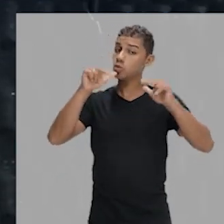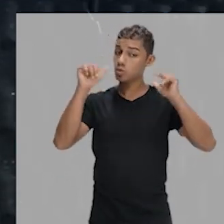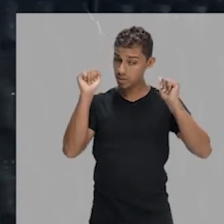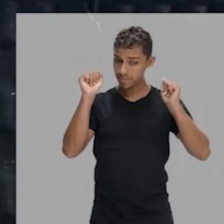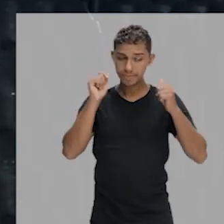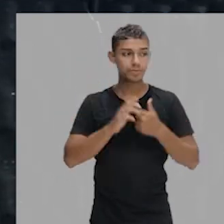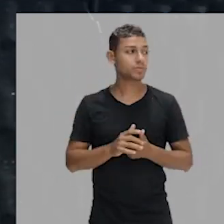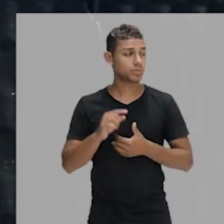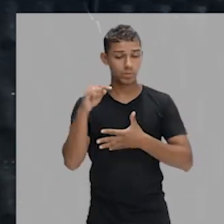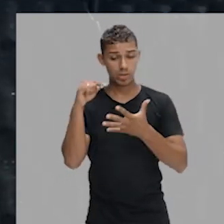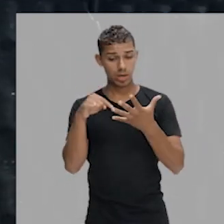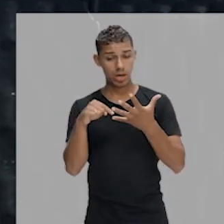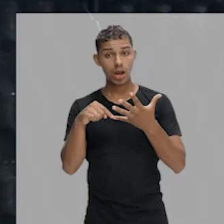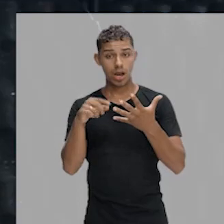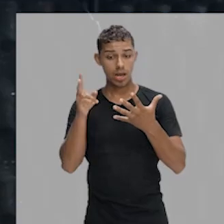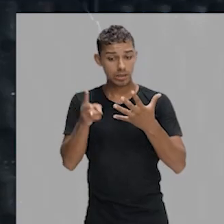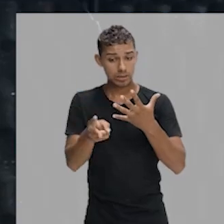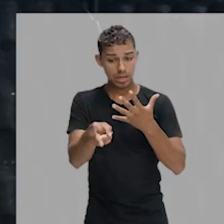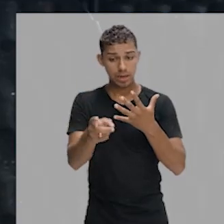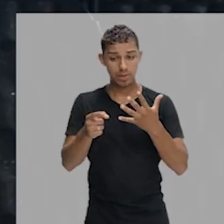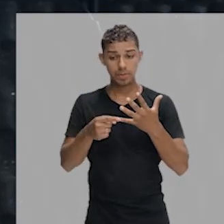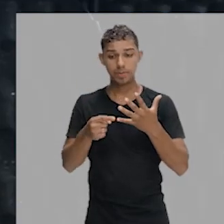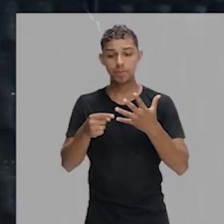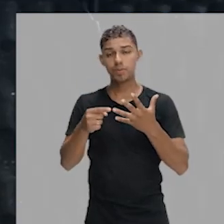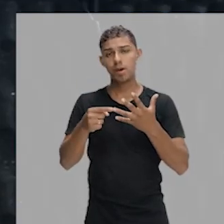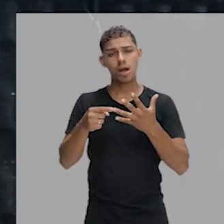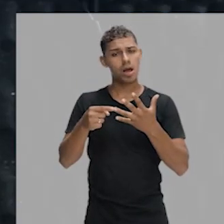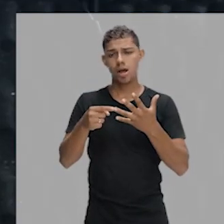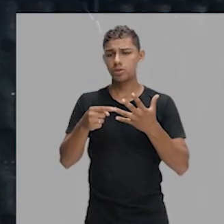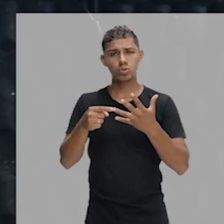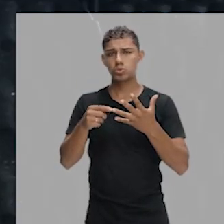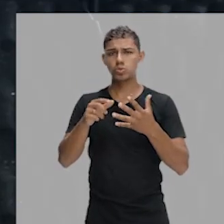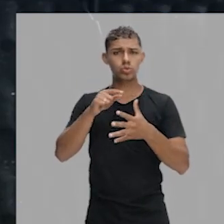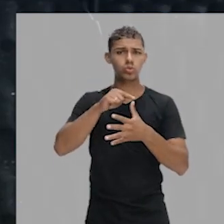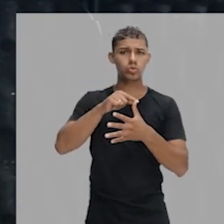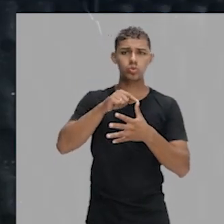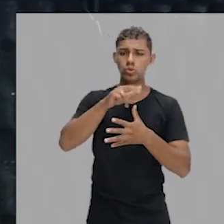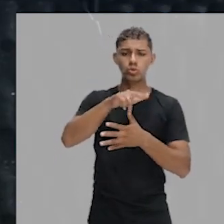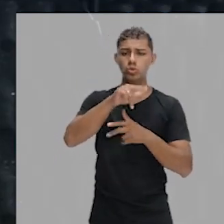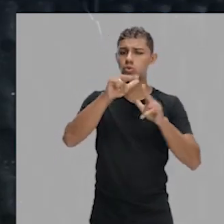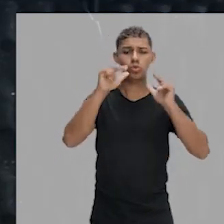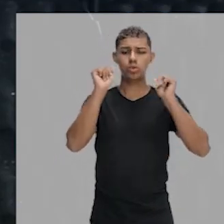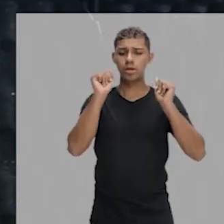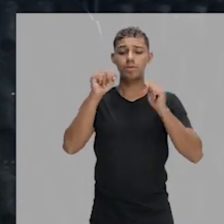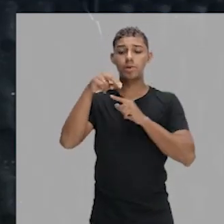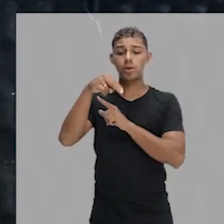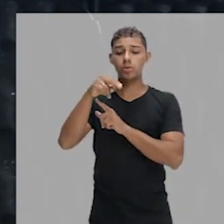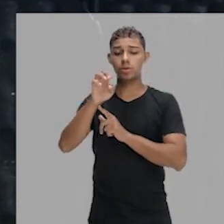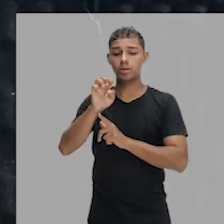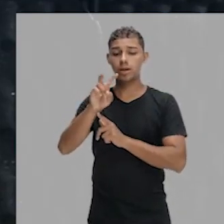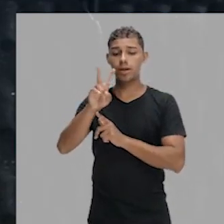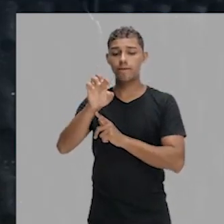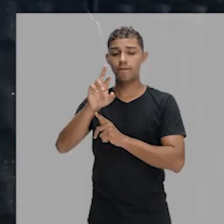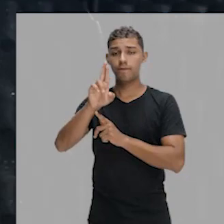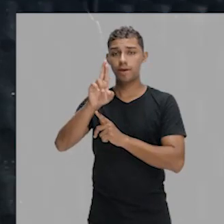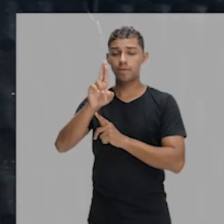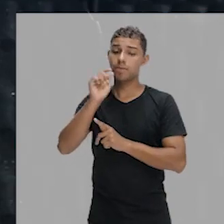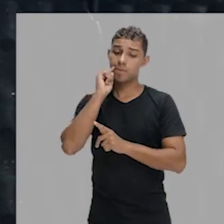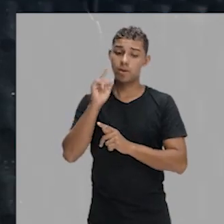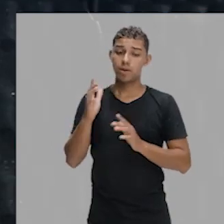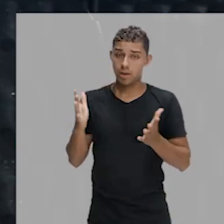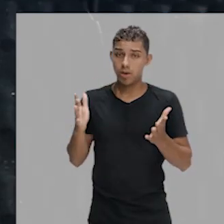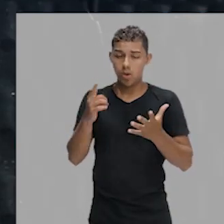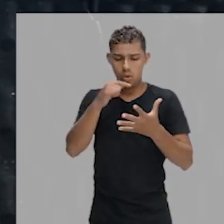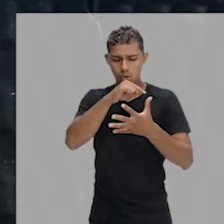algo que sempre ocorre, que tem uma frequência, e algo que nunca acontece, certo? Então, observem esses